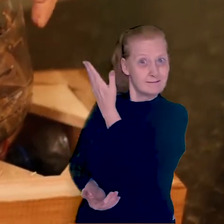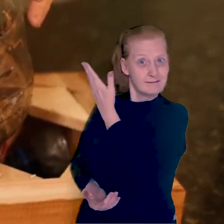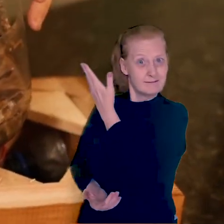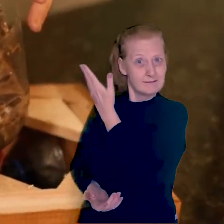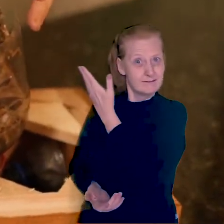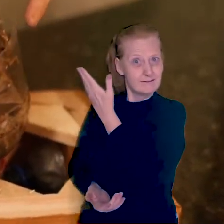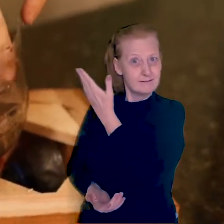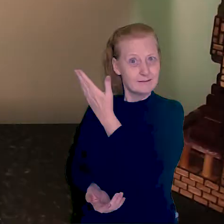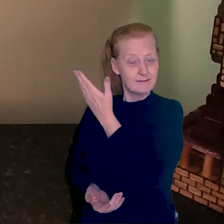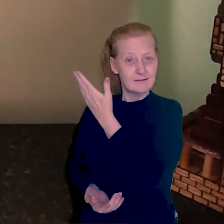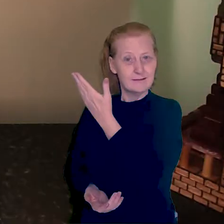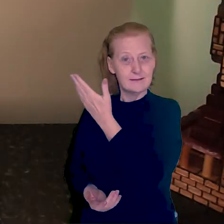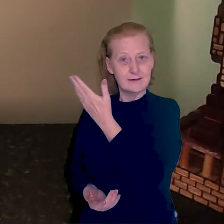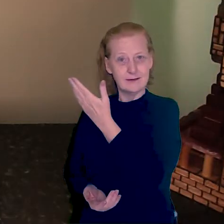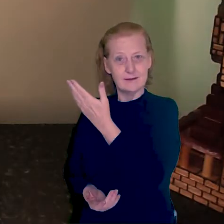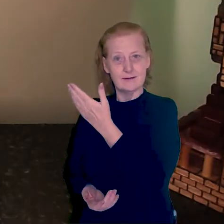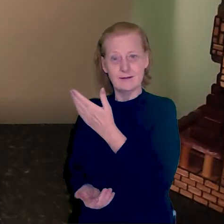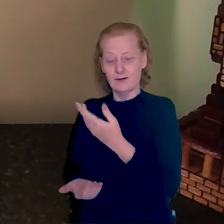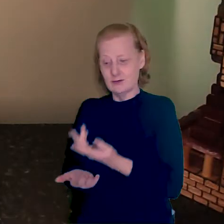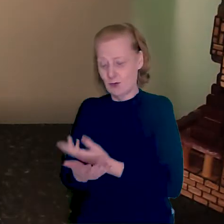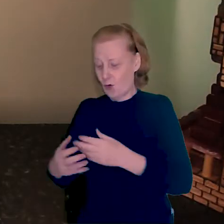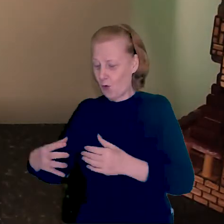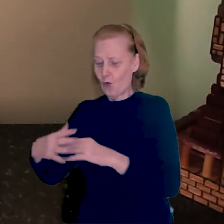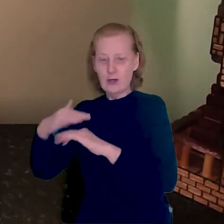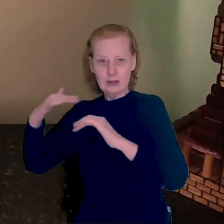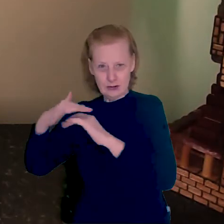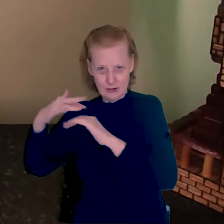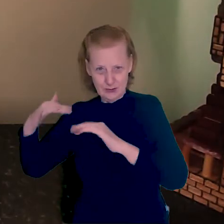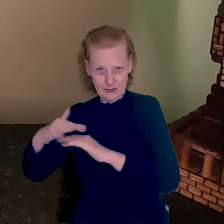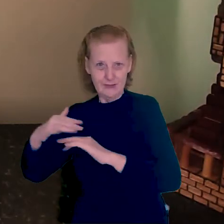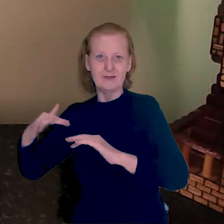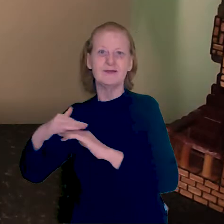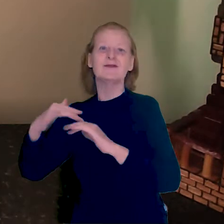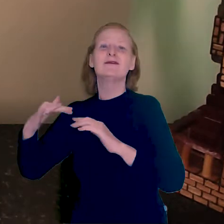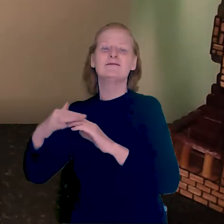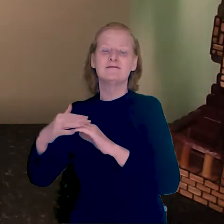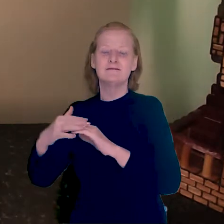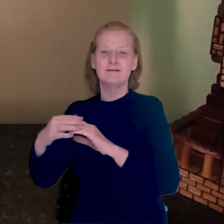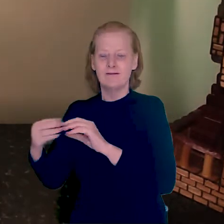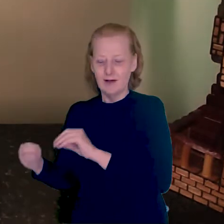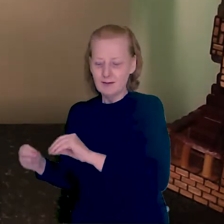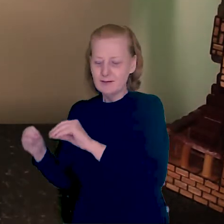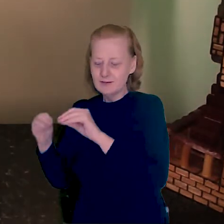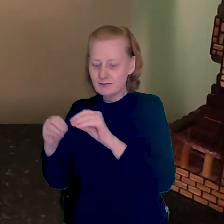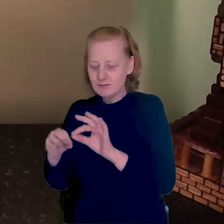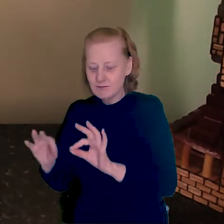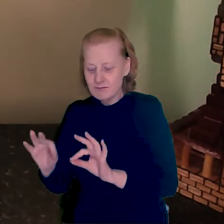Ó, já soltou a isca, o enxame. Agora a gente vai